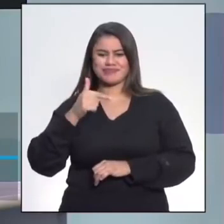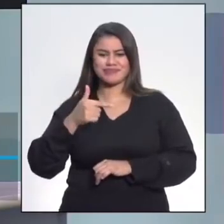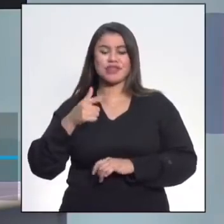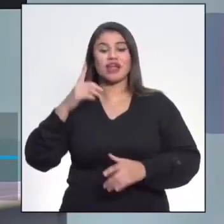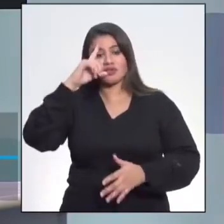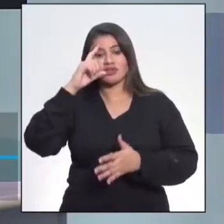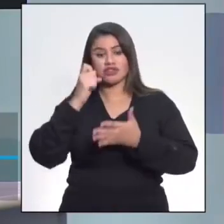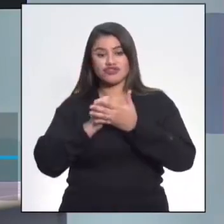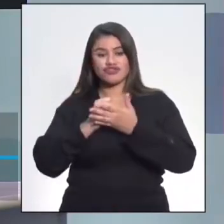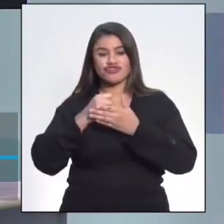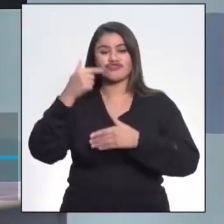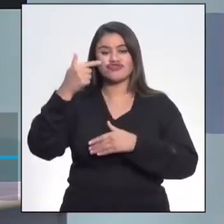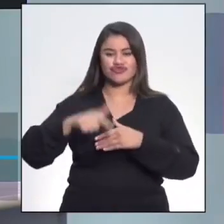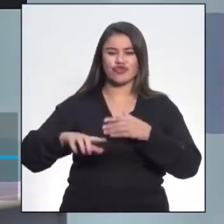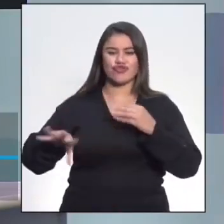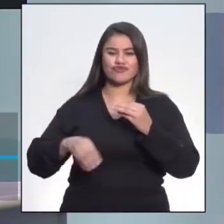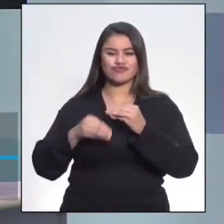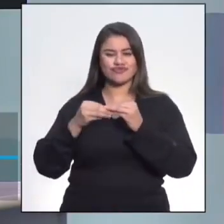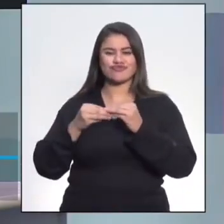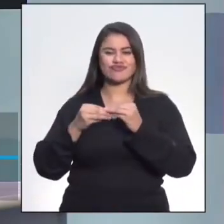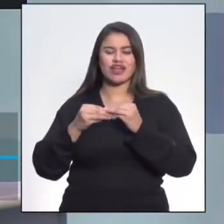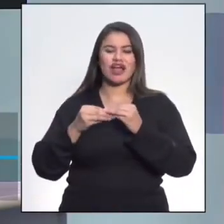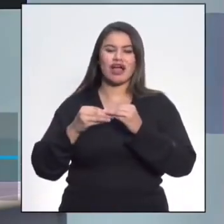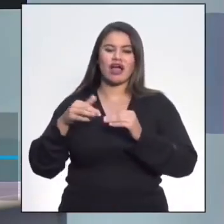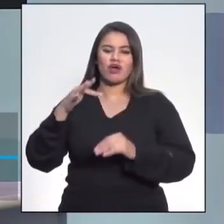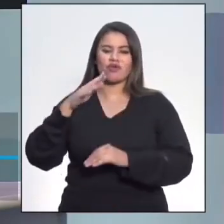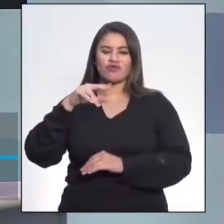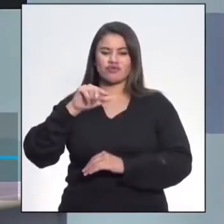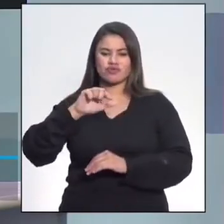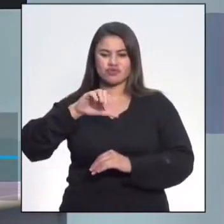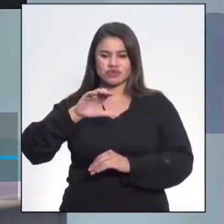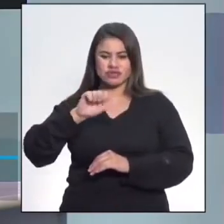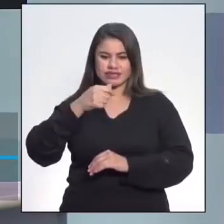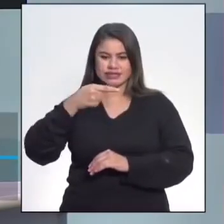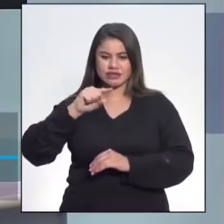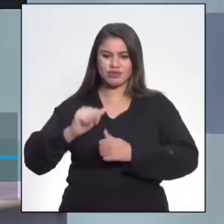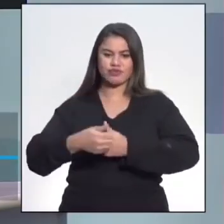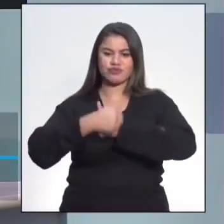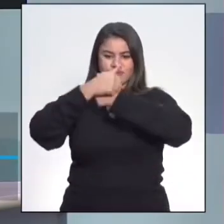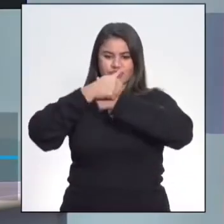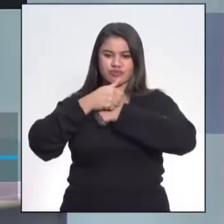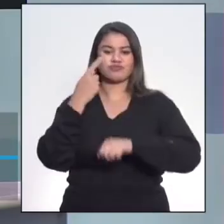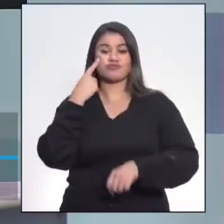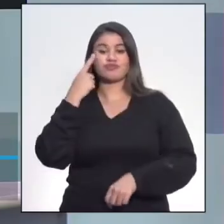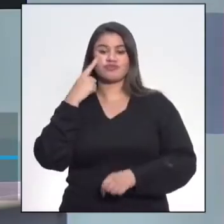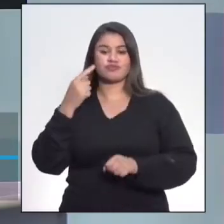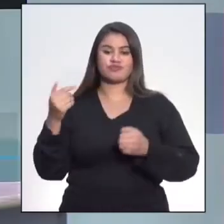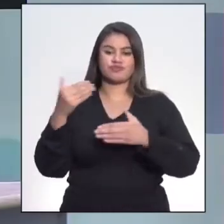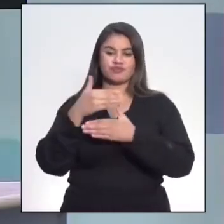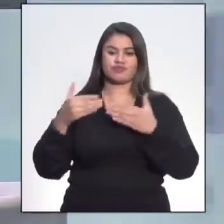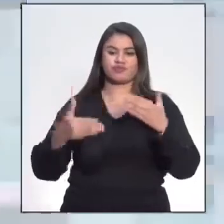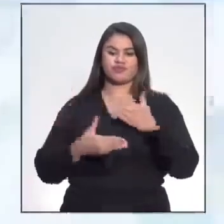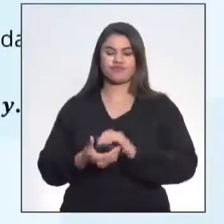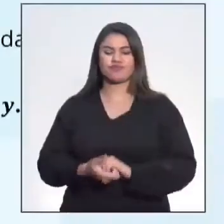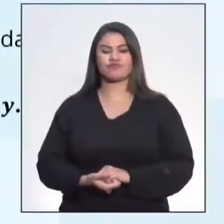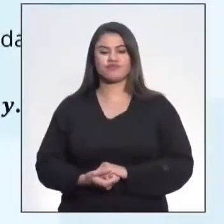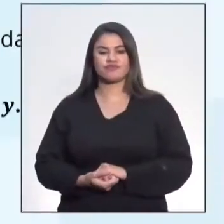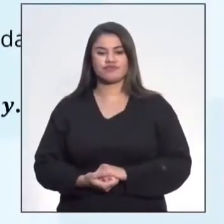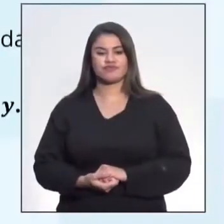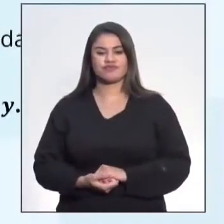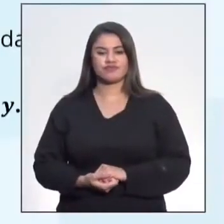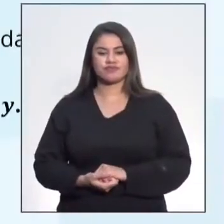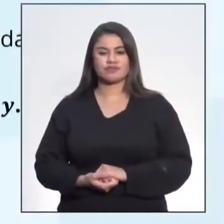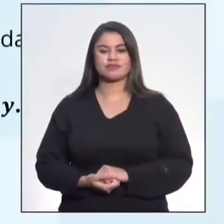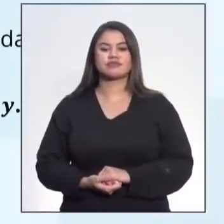eu decidi fazer um pouquinho de retomada junto com a função do primeiro grau. Então, vamos para o primeiro slide, por favor. Vamos lá?